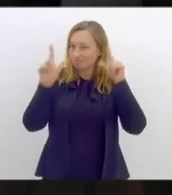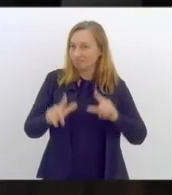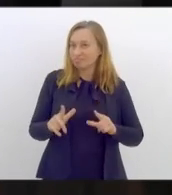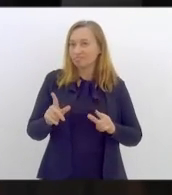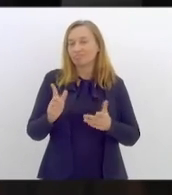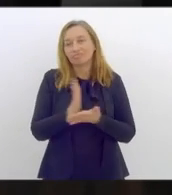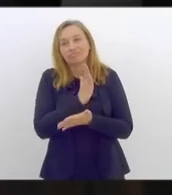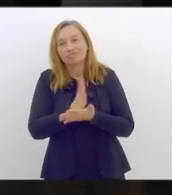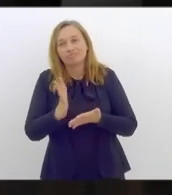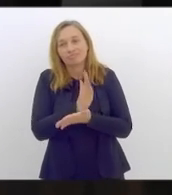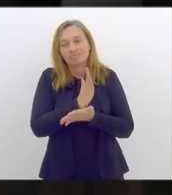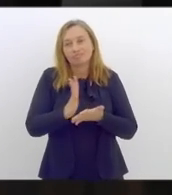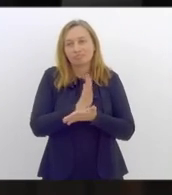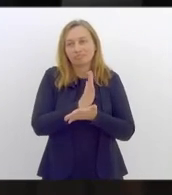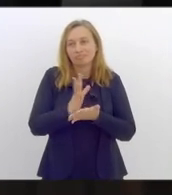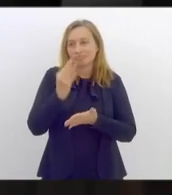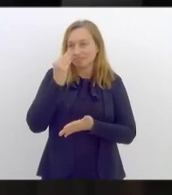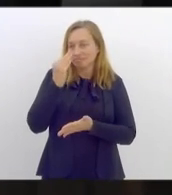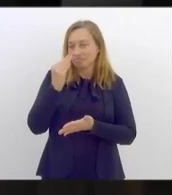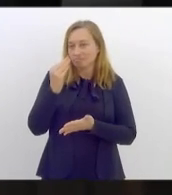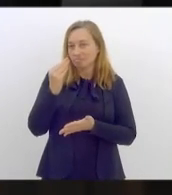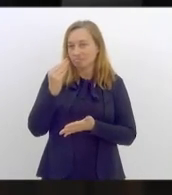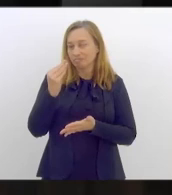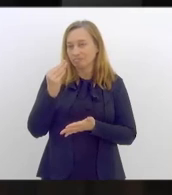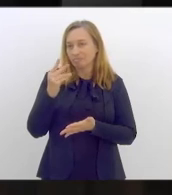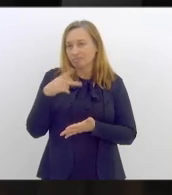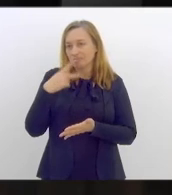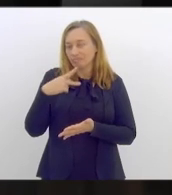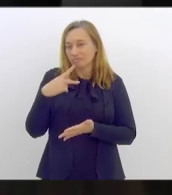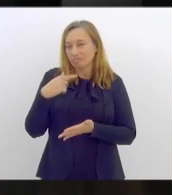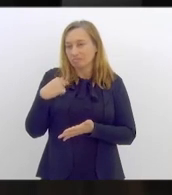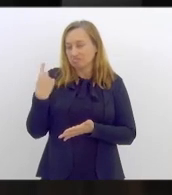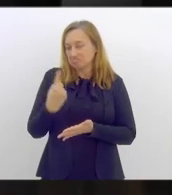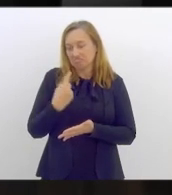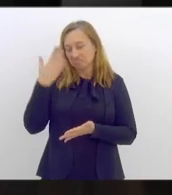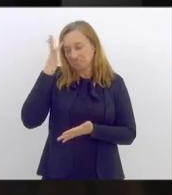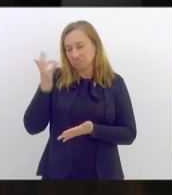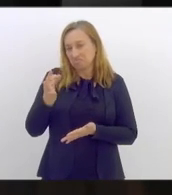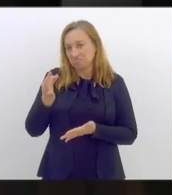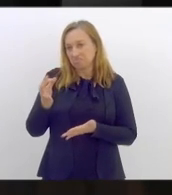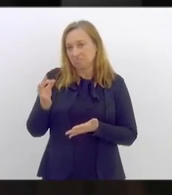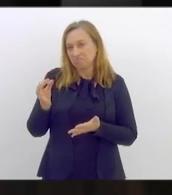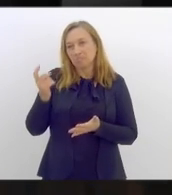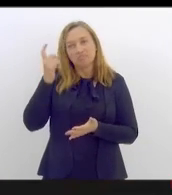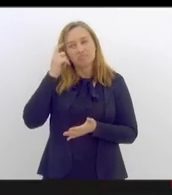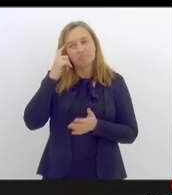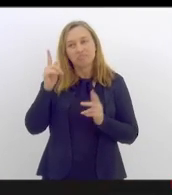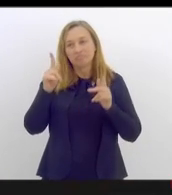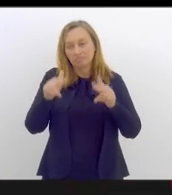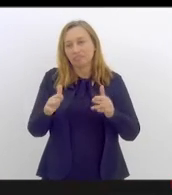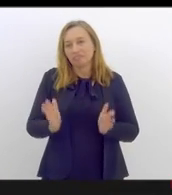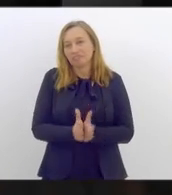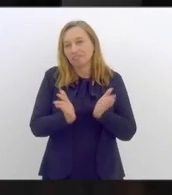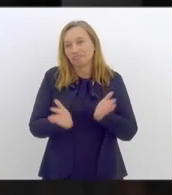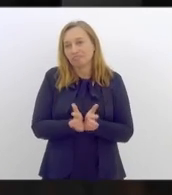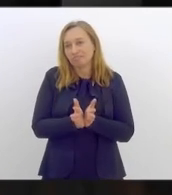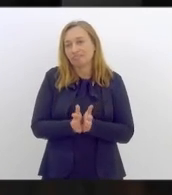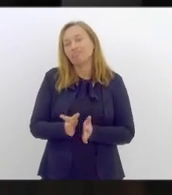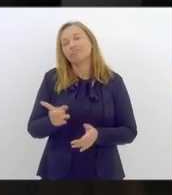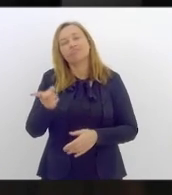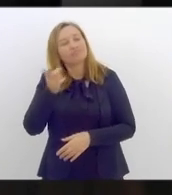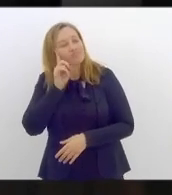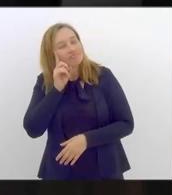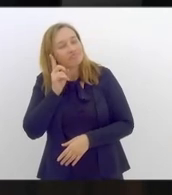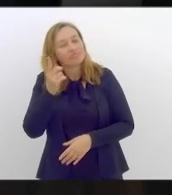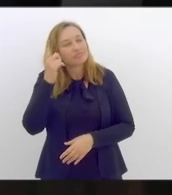vezes nós somos taxados de pessoas que não sabe pensar pelo pobre muito pelo contrário nós o tempo inteiro pensamos neles